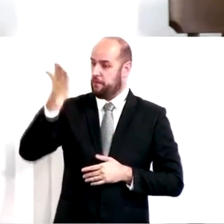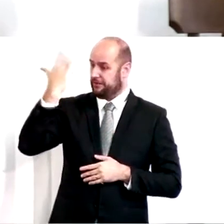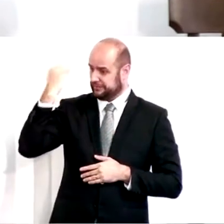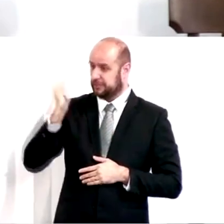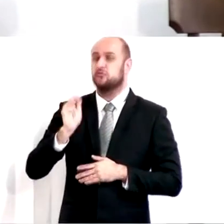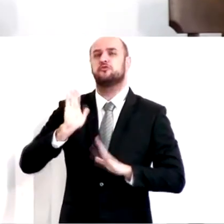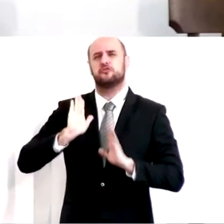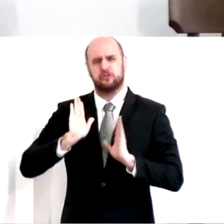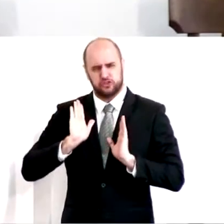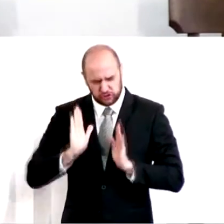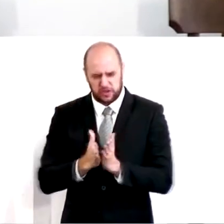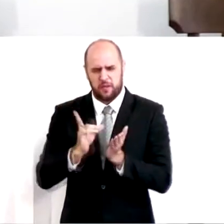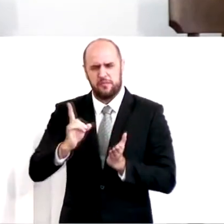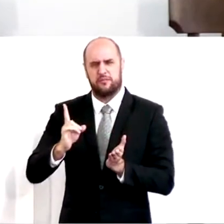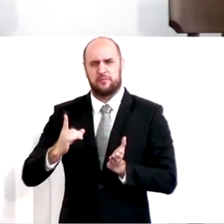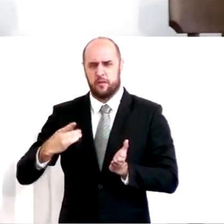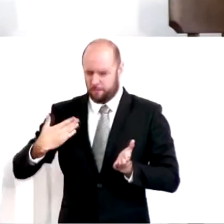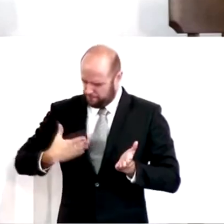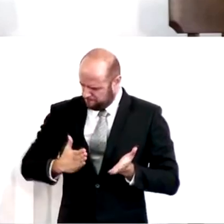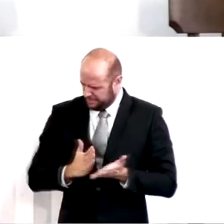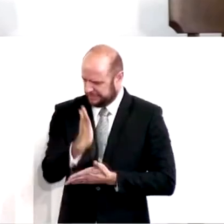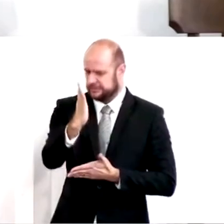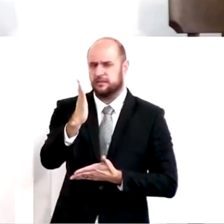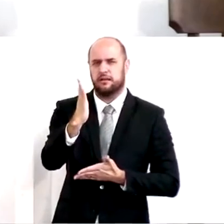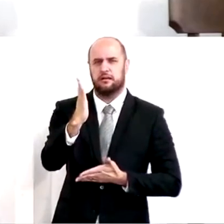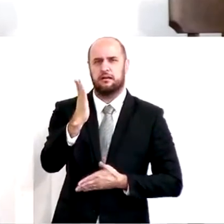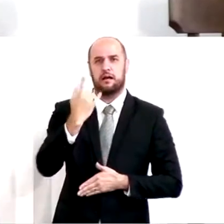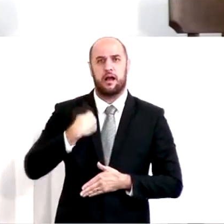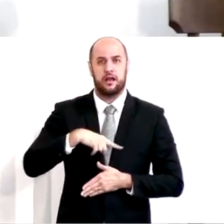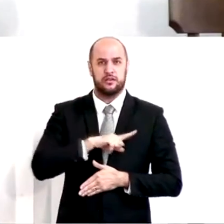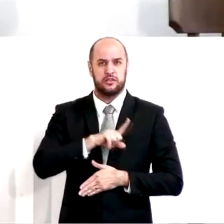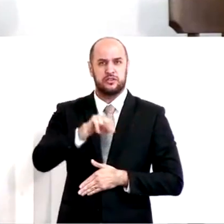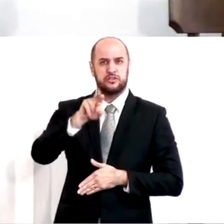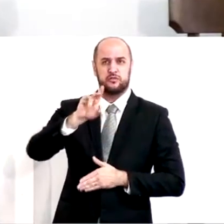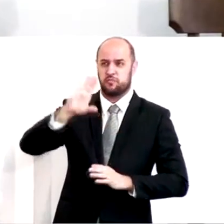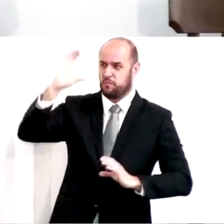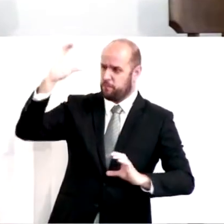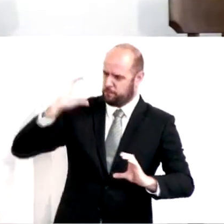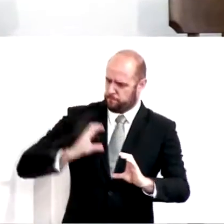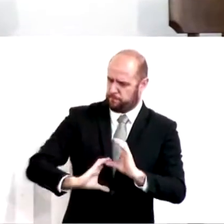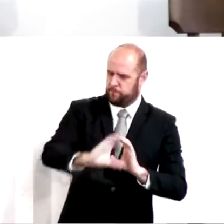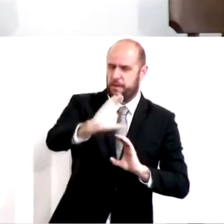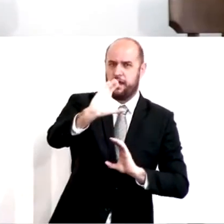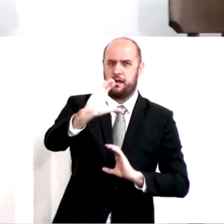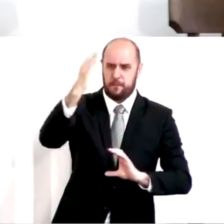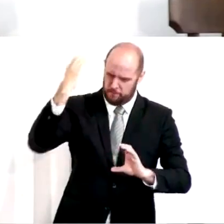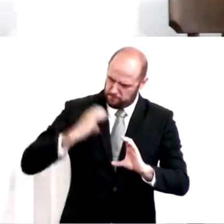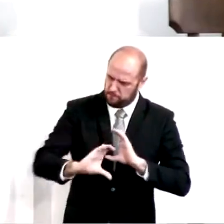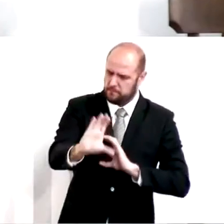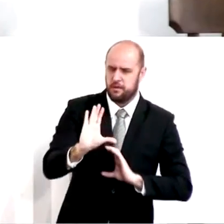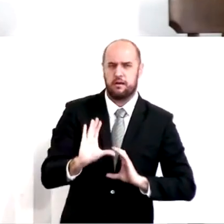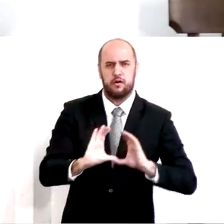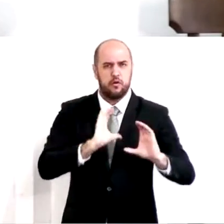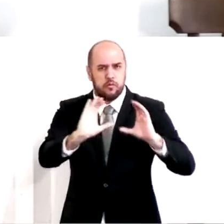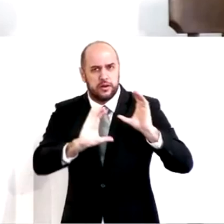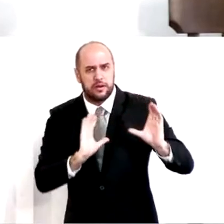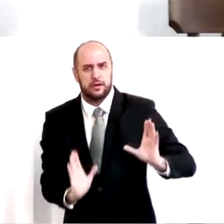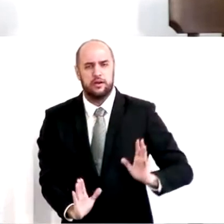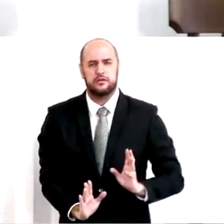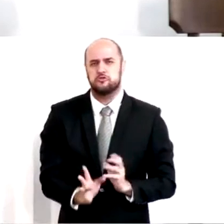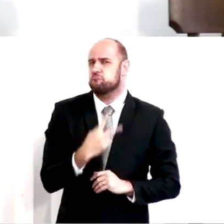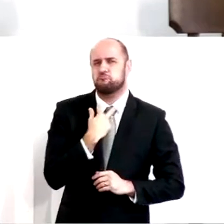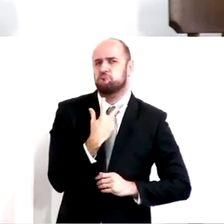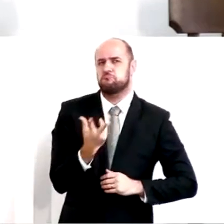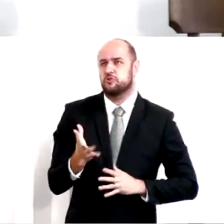Ela passa por nós. Nós precisamos funcionar como canais para a palavra de Deus. Nós não podemos pegar a palavra